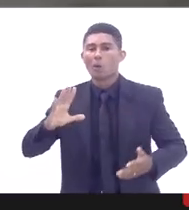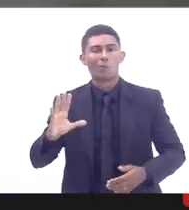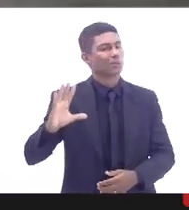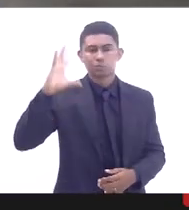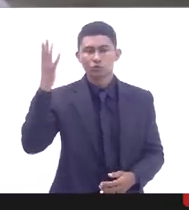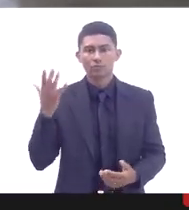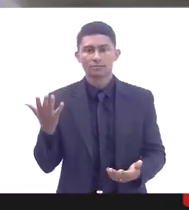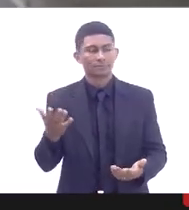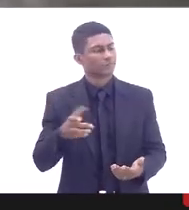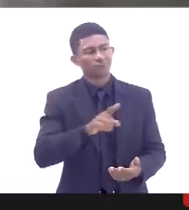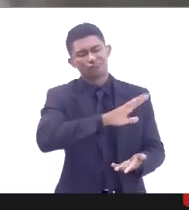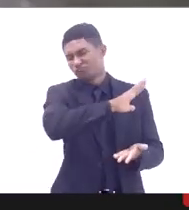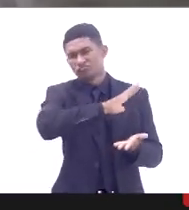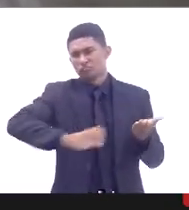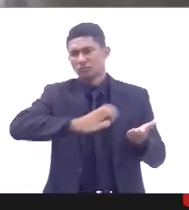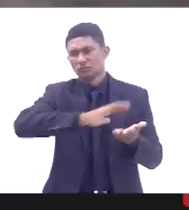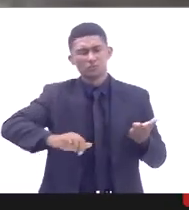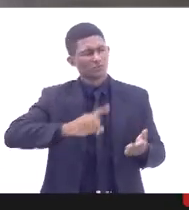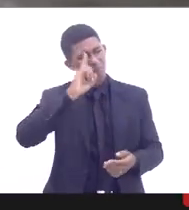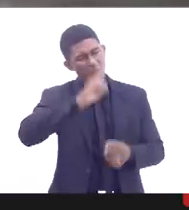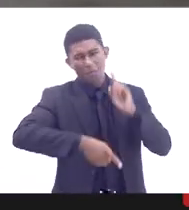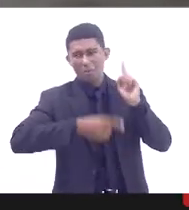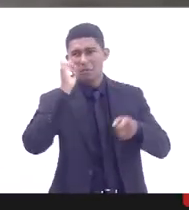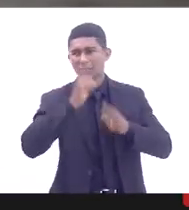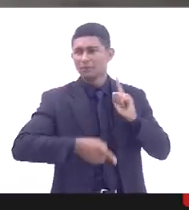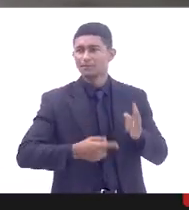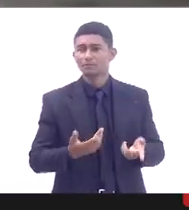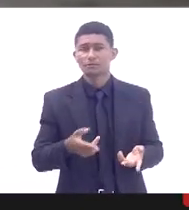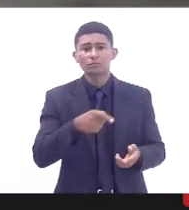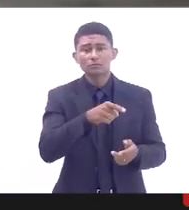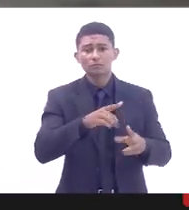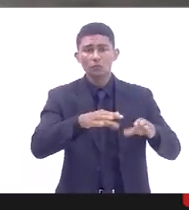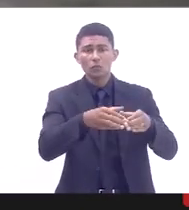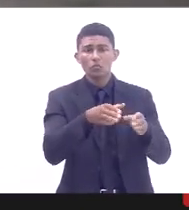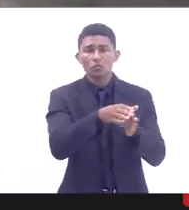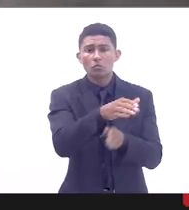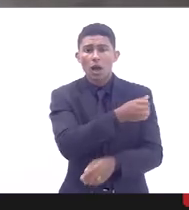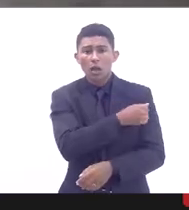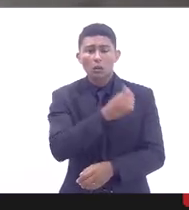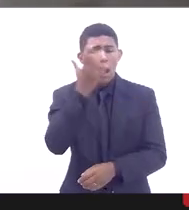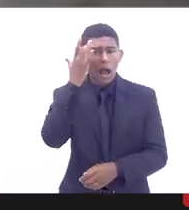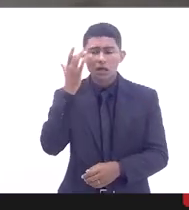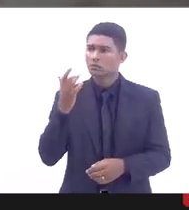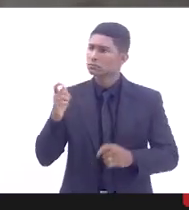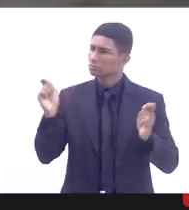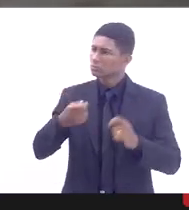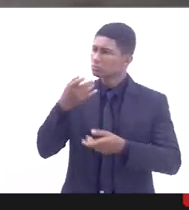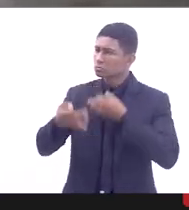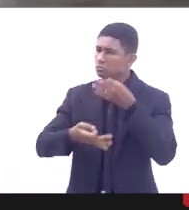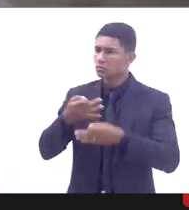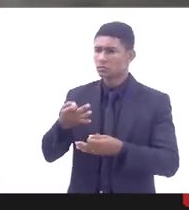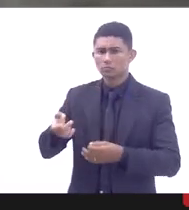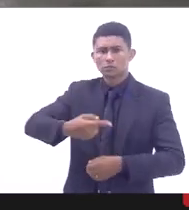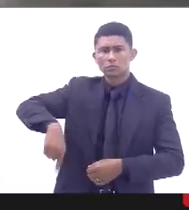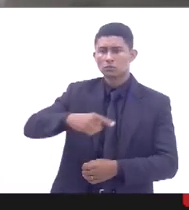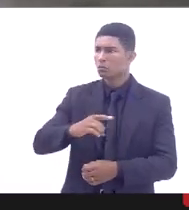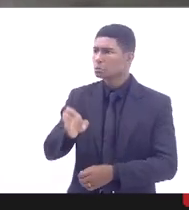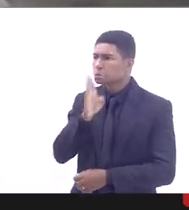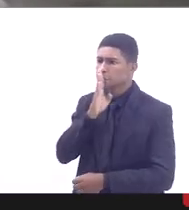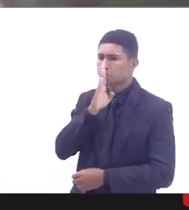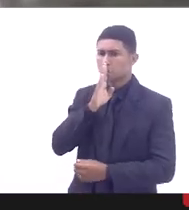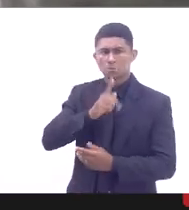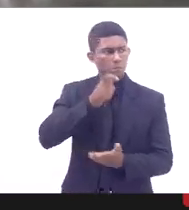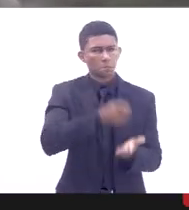de e inclusive acreditam que poderia expressar isso no espaço do Conselho democrático foi cerceado uso da palavra hoje